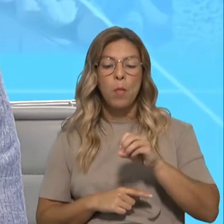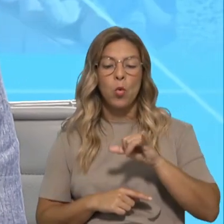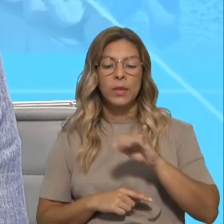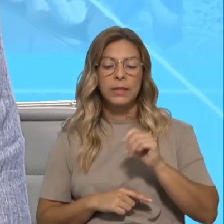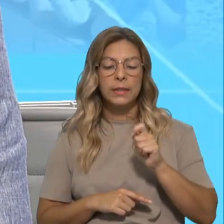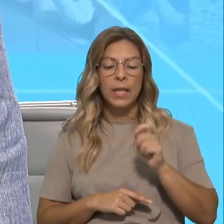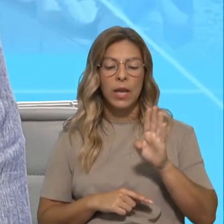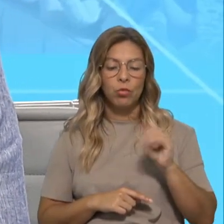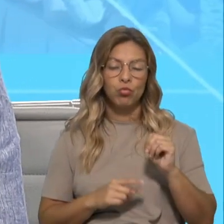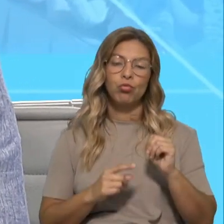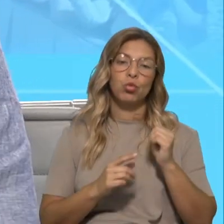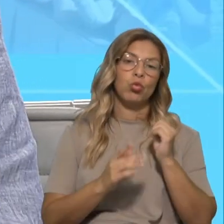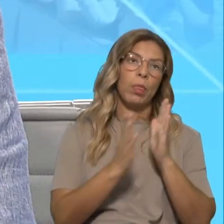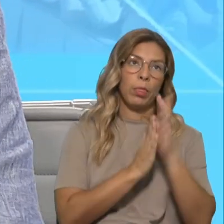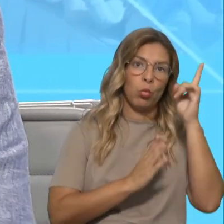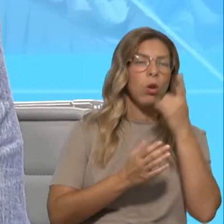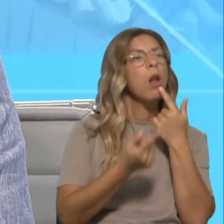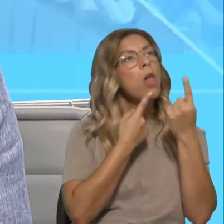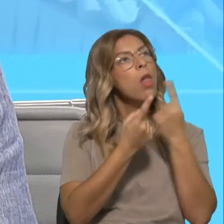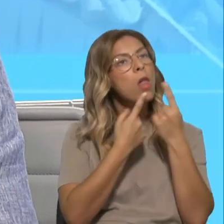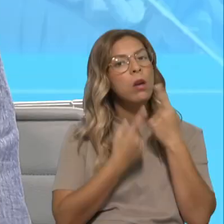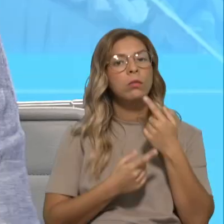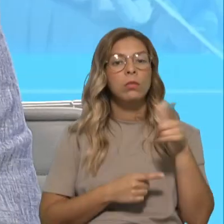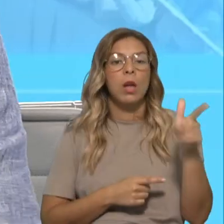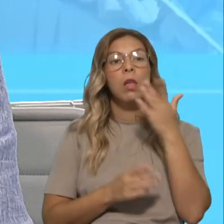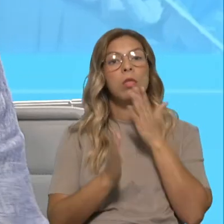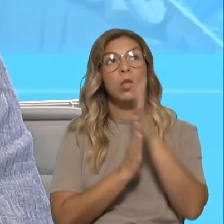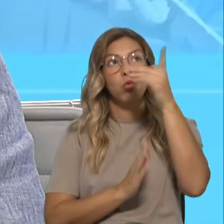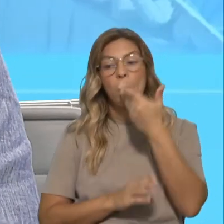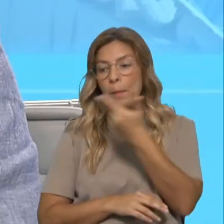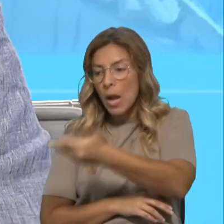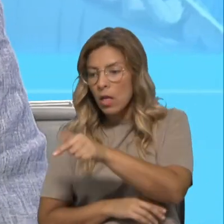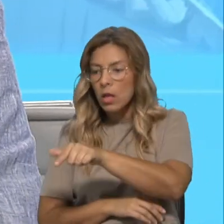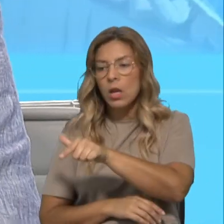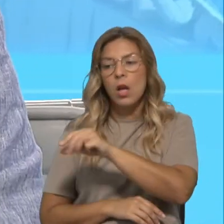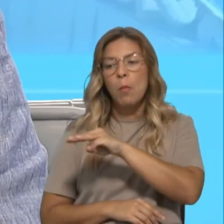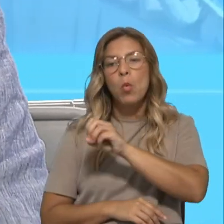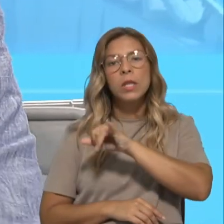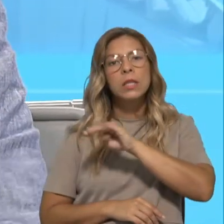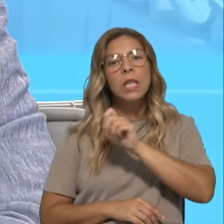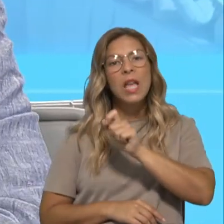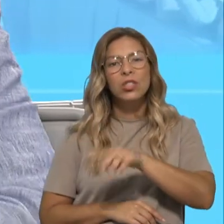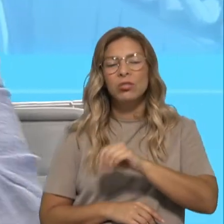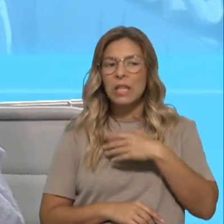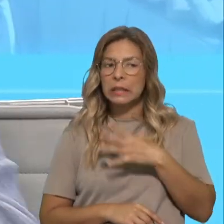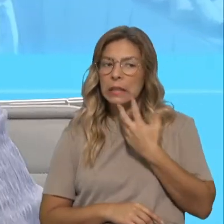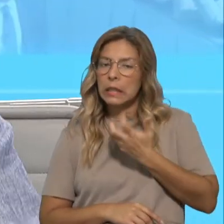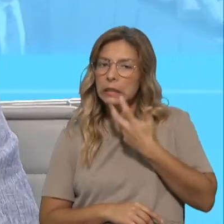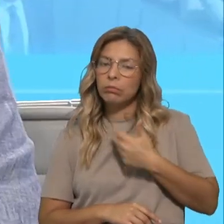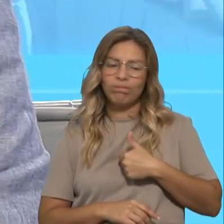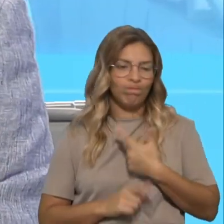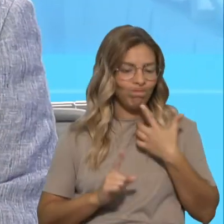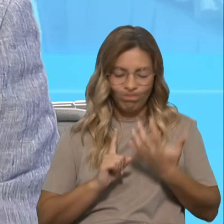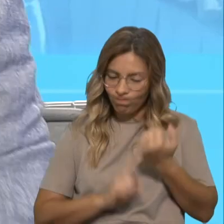as tábuas, e Deus pede coisas a Moisés, e Moisés tem medo, acha que não é digno, que não vai ser